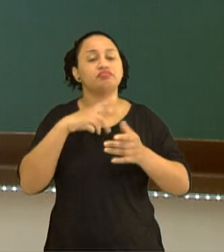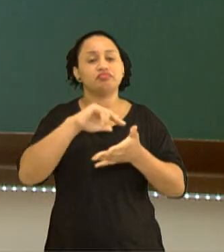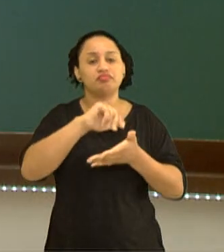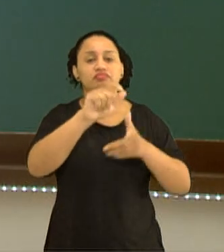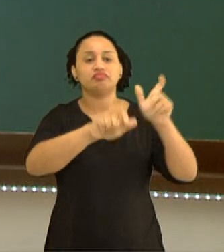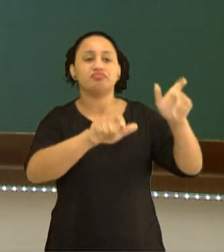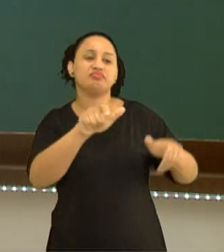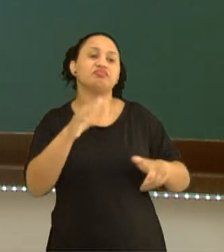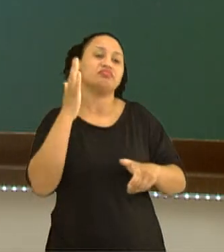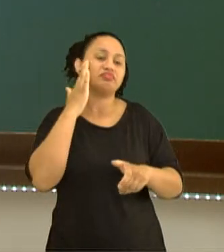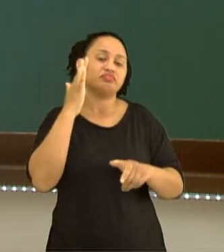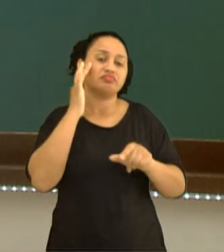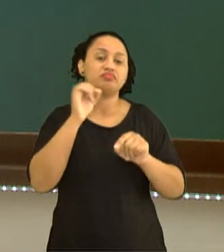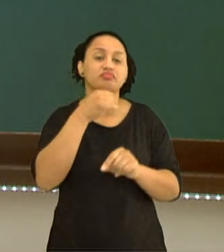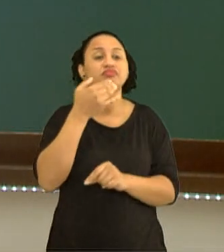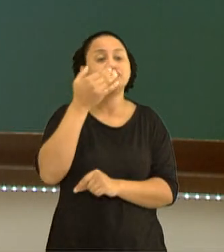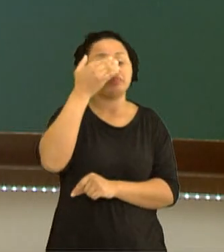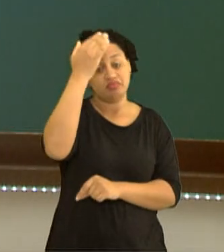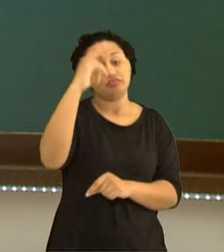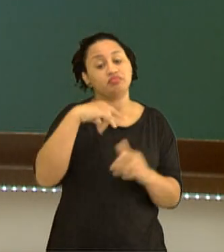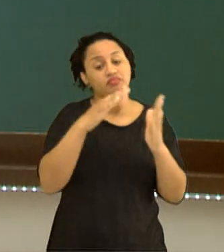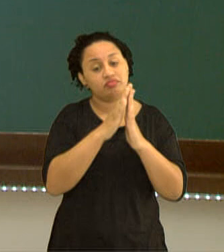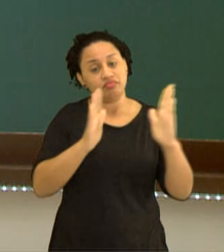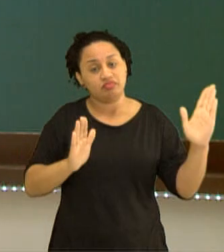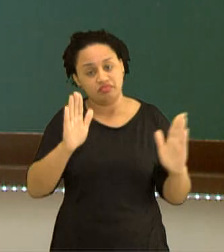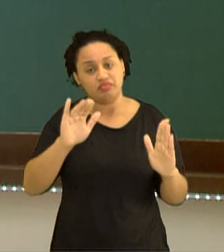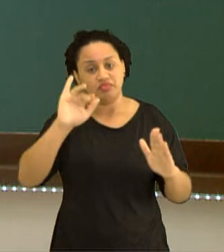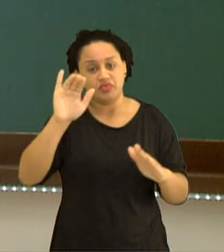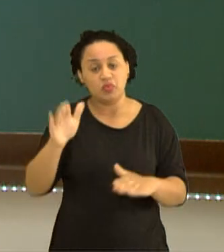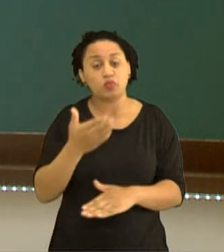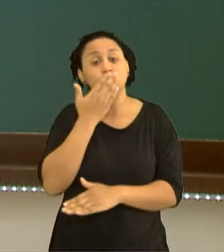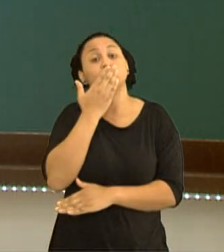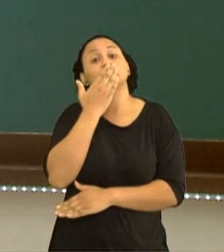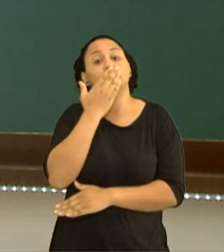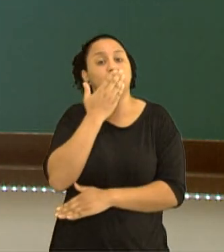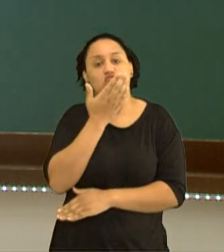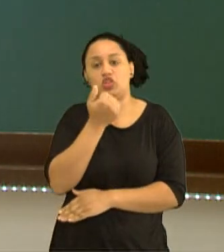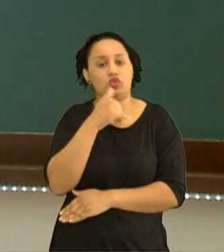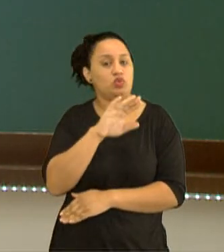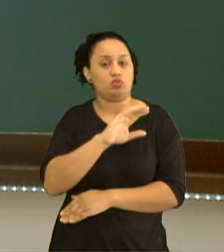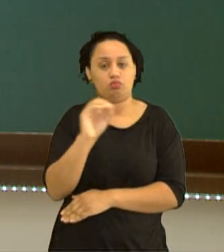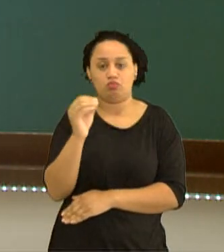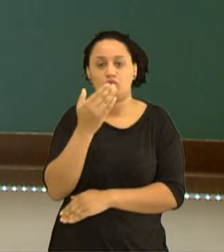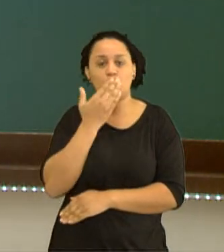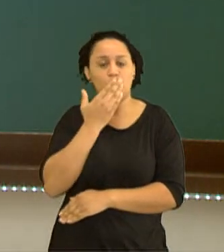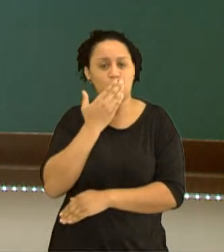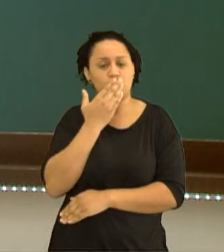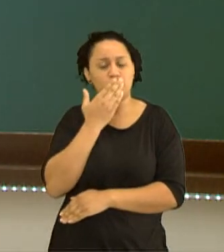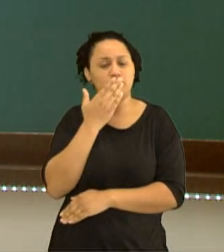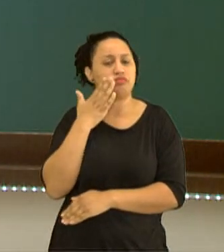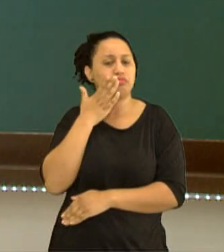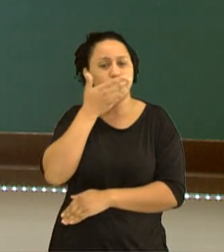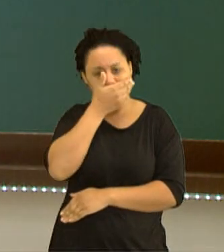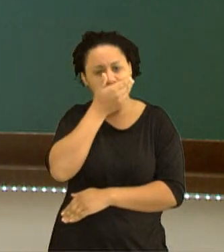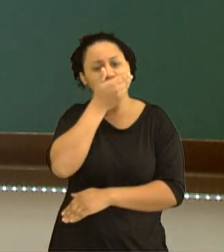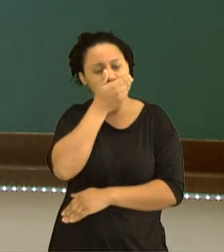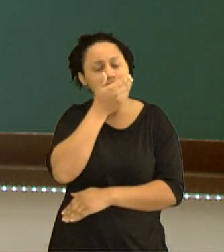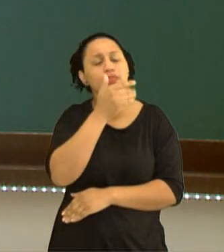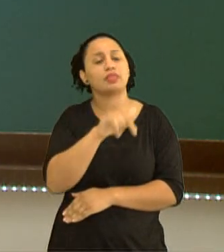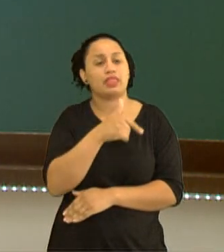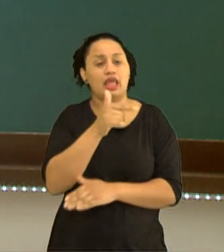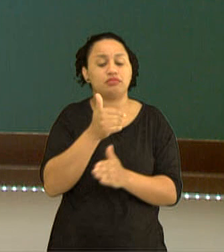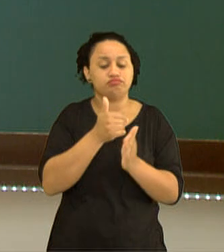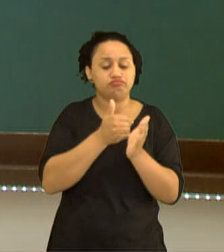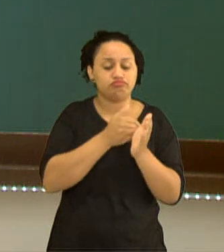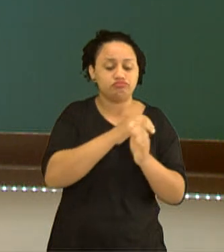sabe que no islamismo existe um período de jejum chamado Ramadã. Eles não comem nada desde que o sol nasce até a hora